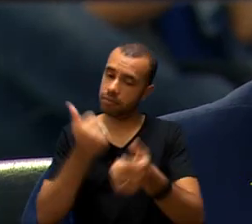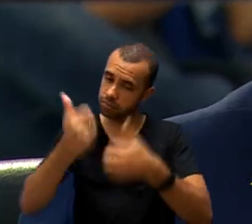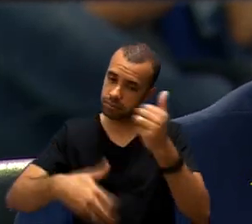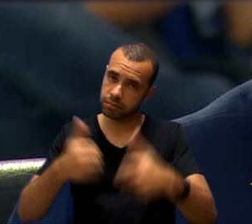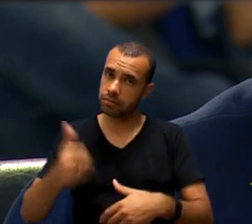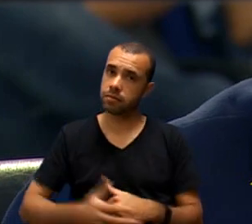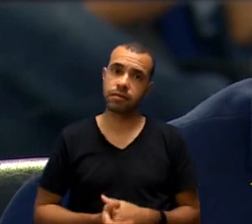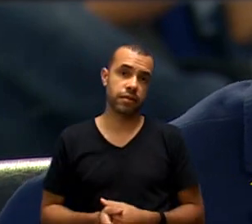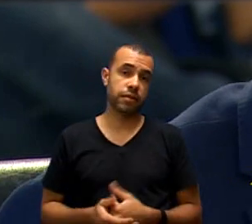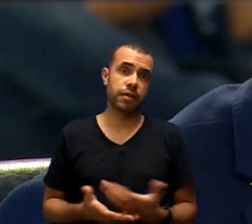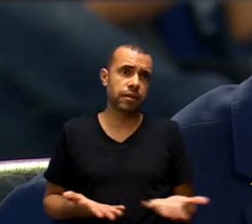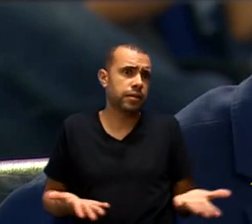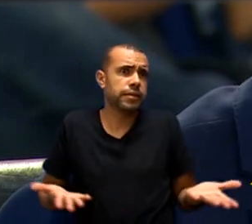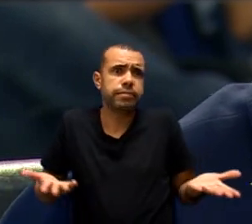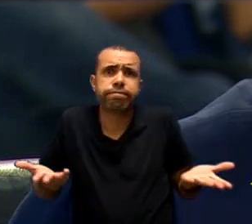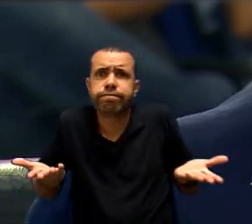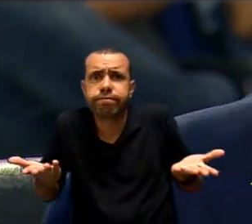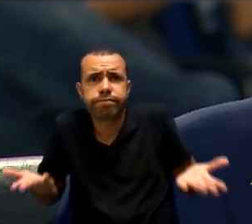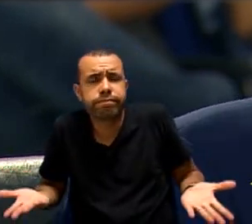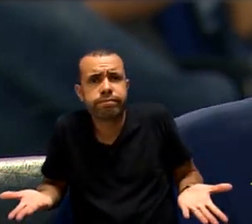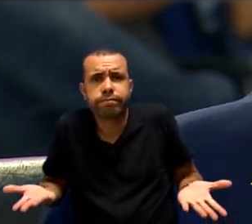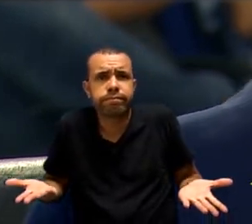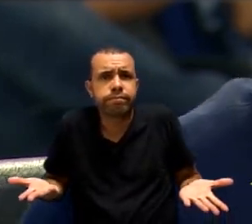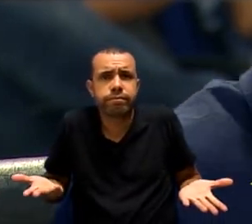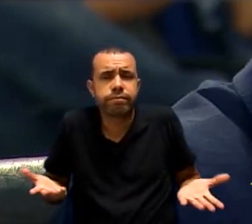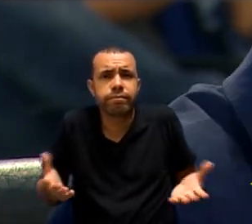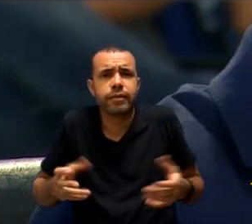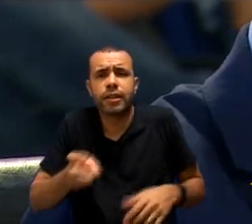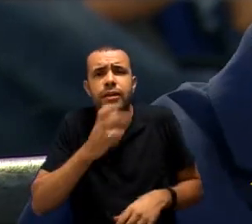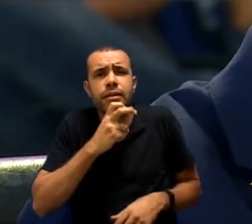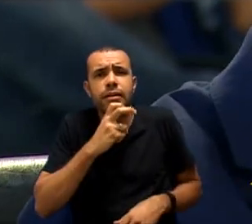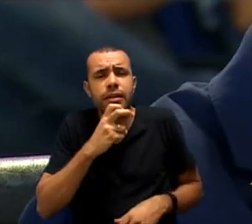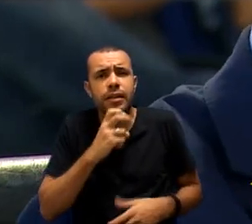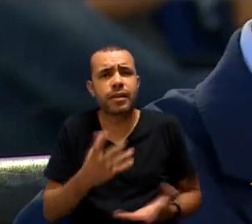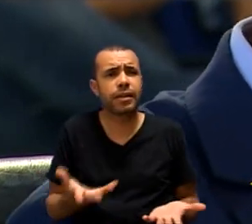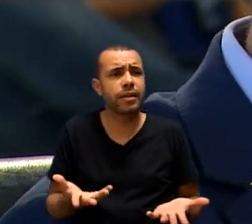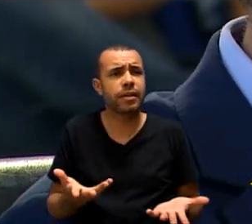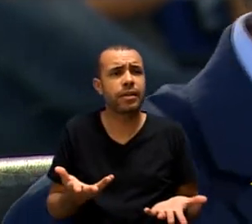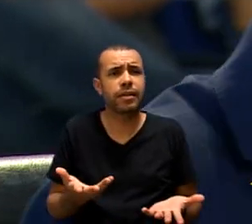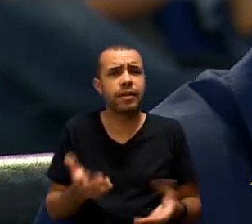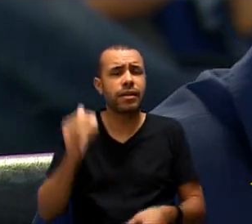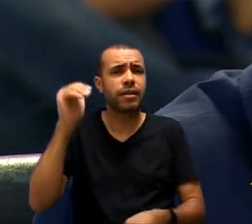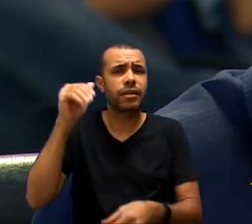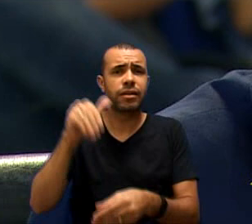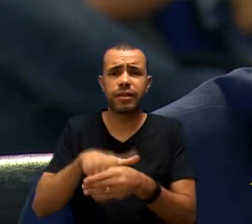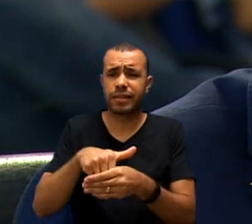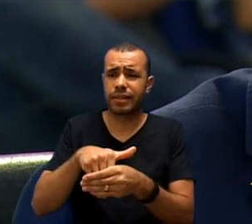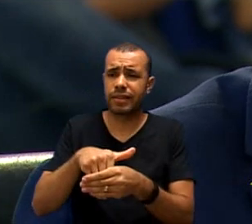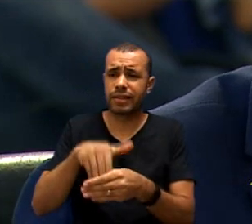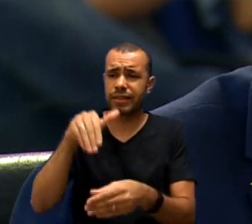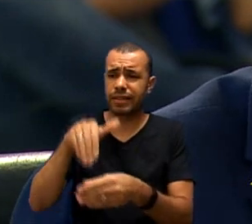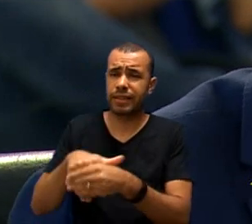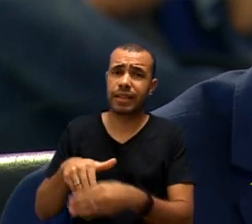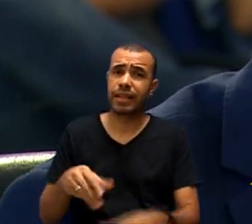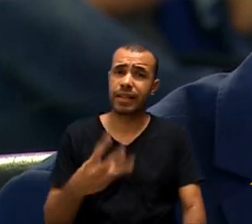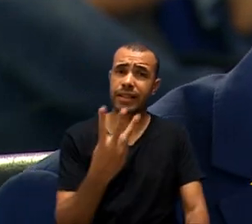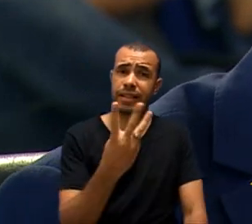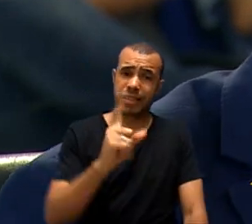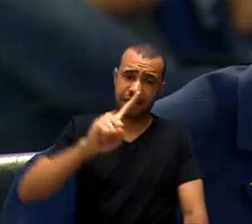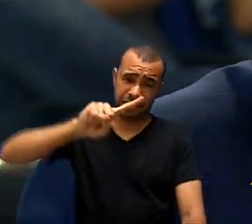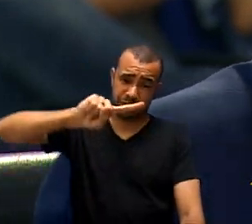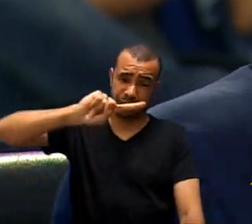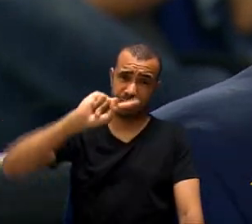lamentável, Sorocaba jogou três... Pastor Luiz Santos, não lembro como que Vossa Excelência votou, mas jogamos 3 milhões de